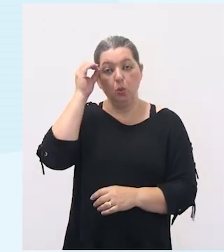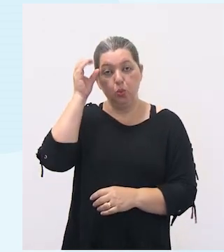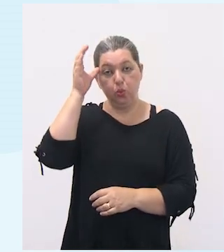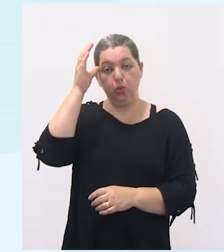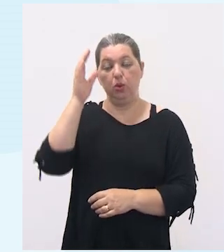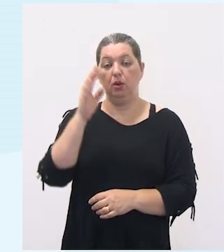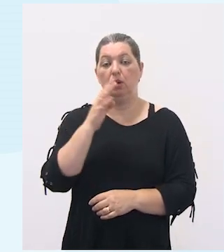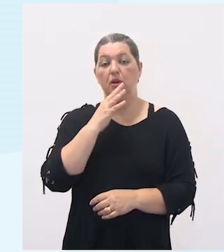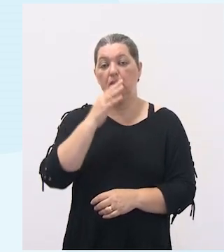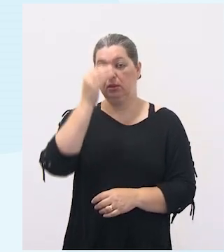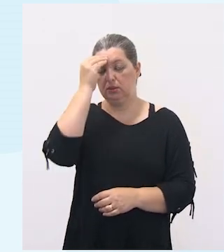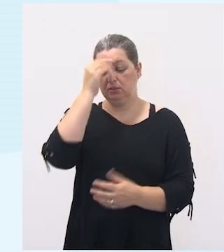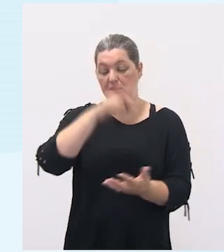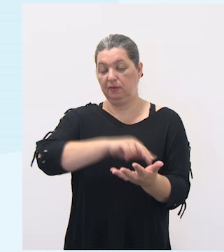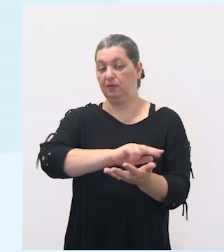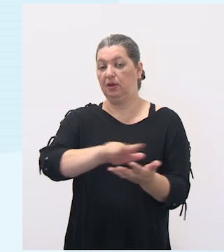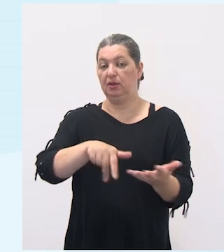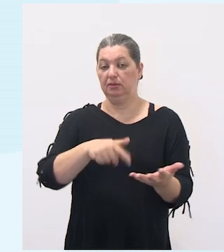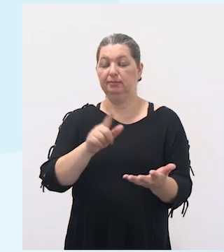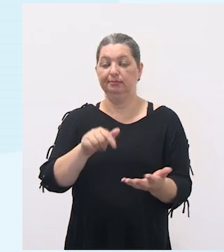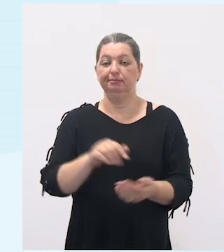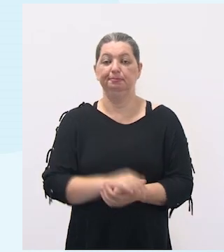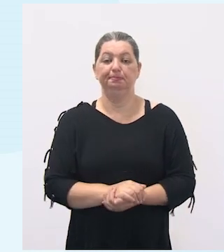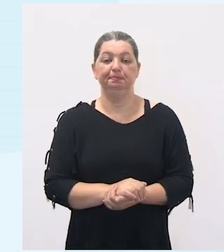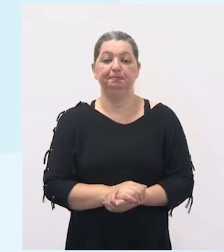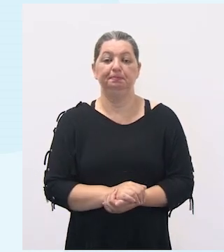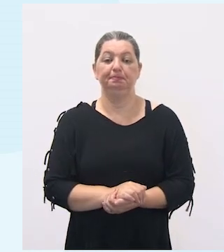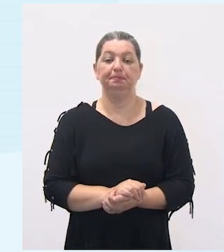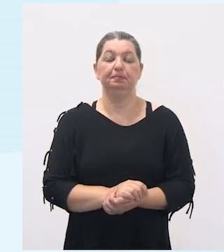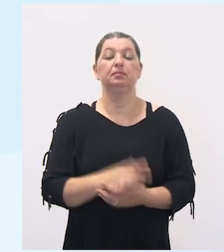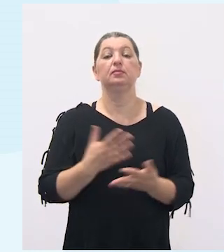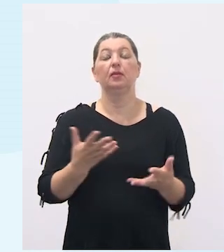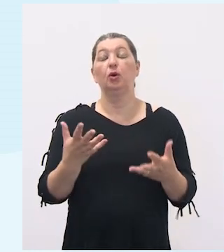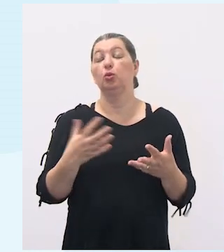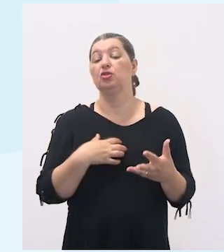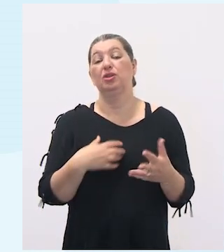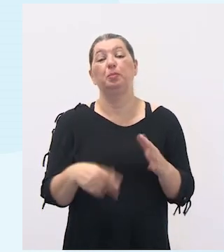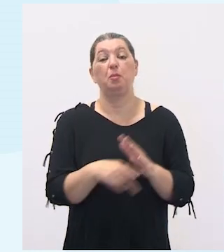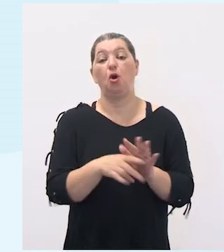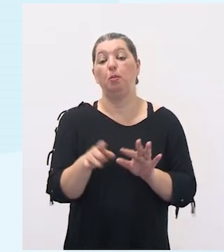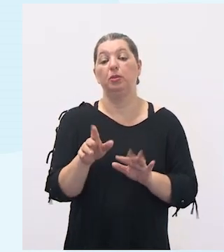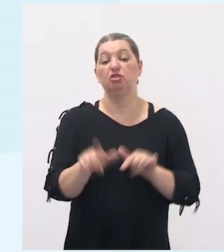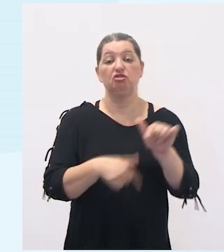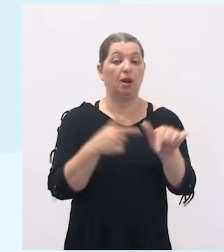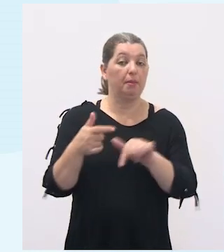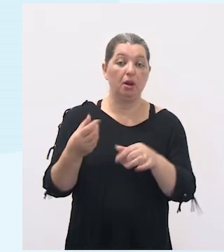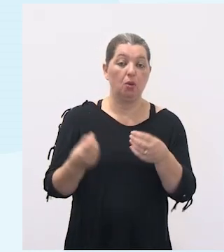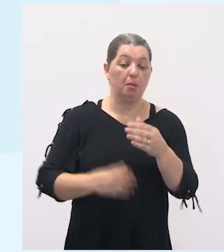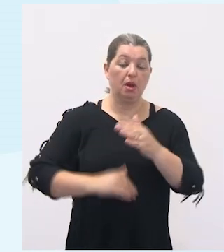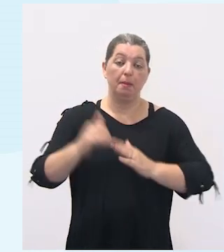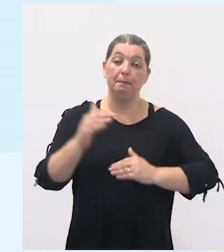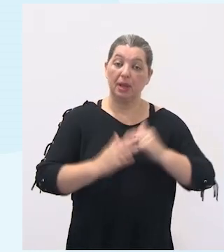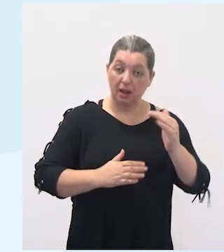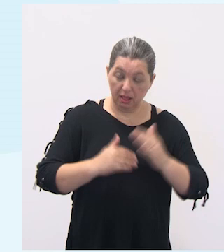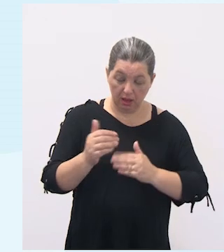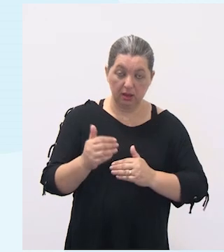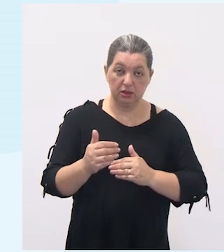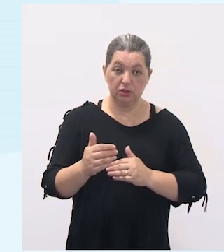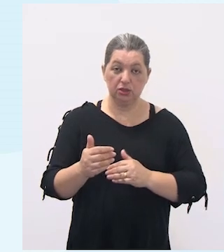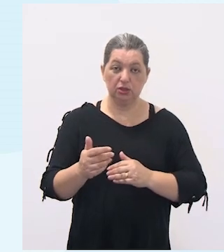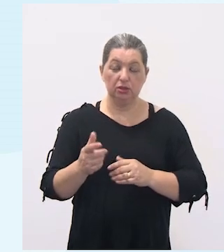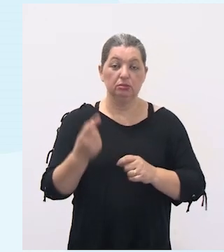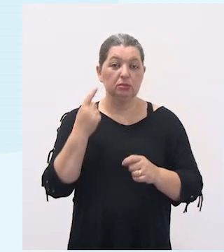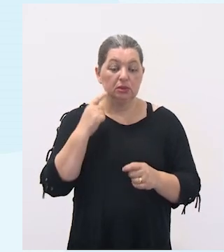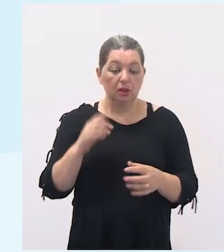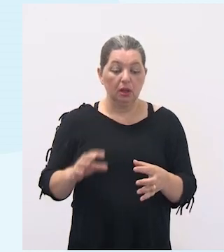isso. Aí, uma boa forma da gente trabalhar, então, essas habilidades, trazendo isso para o nosso planejamento.